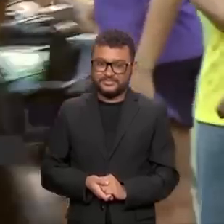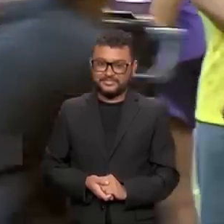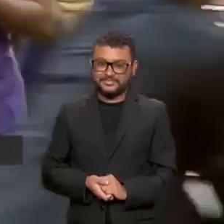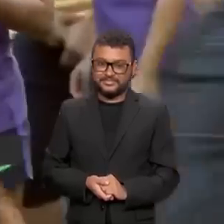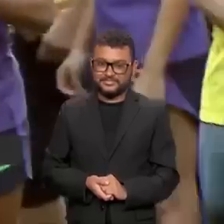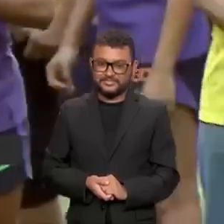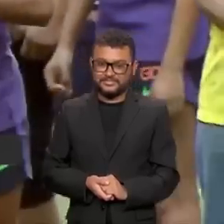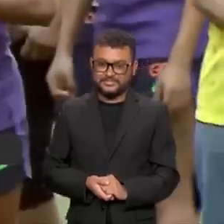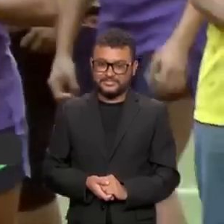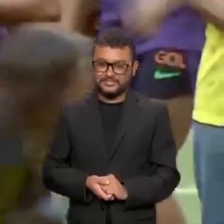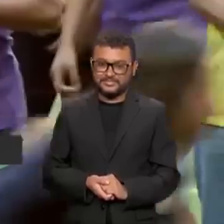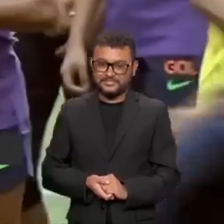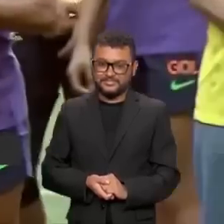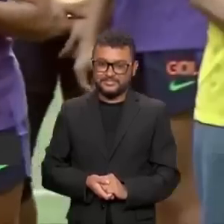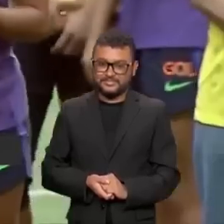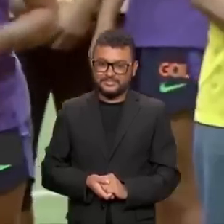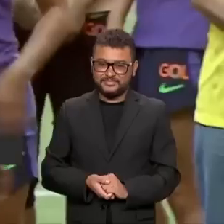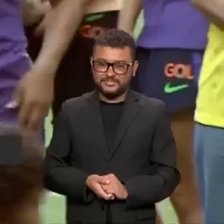Presidente.